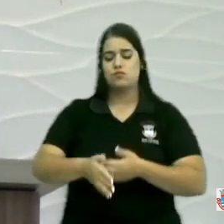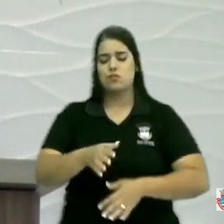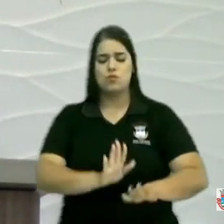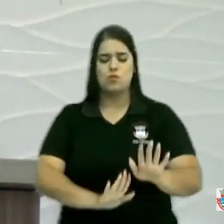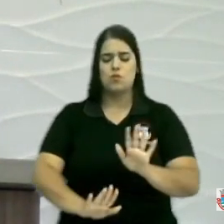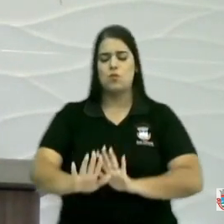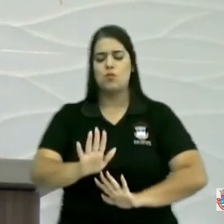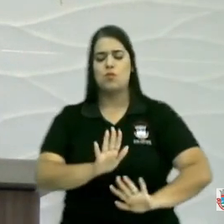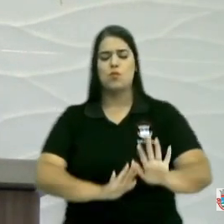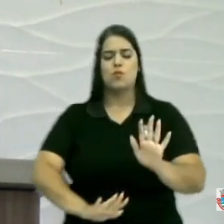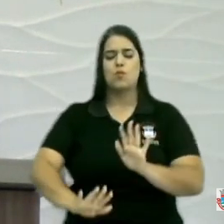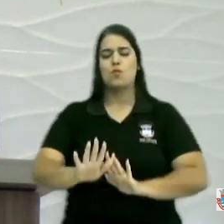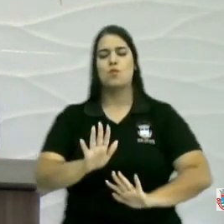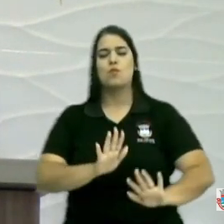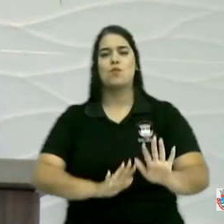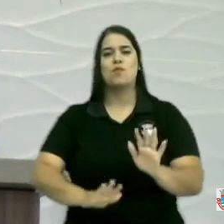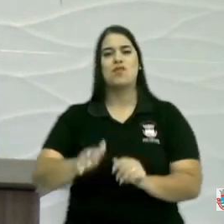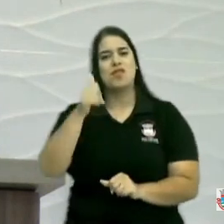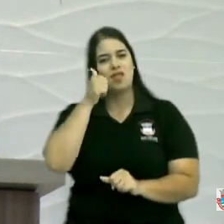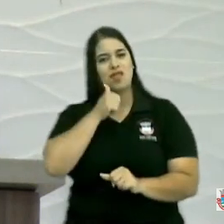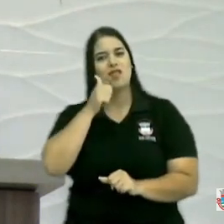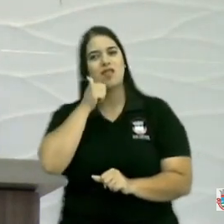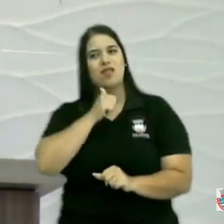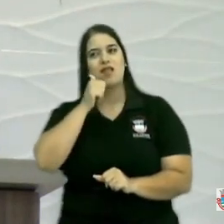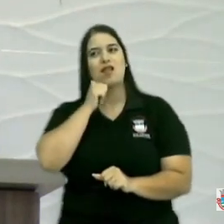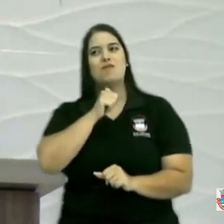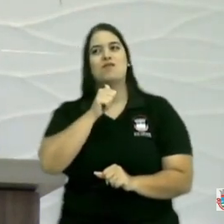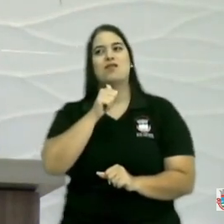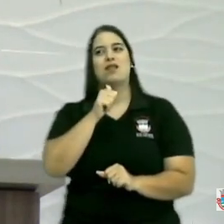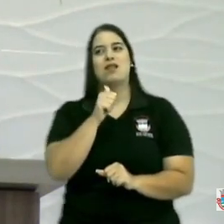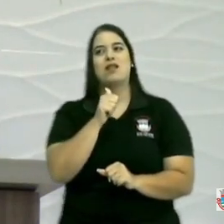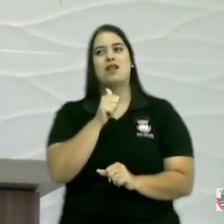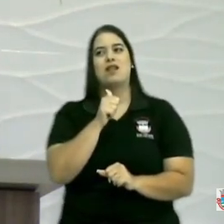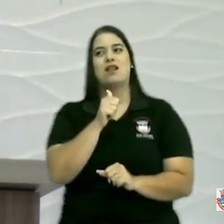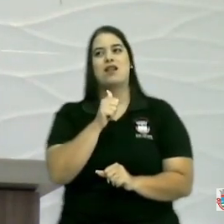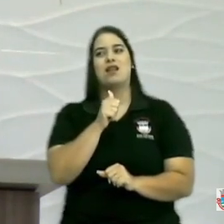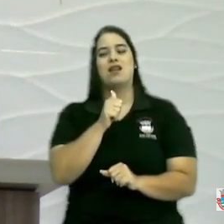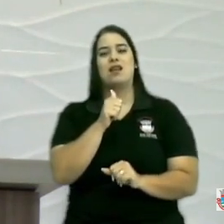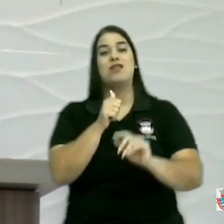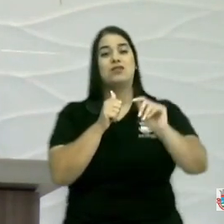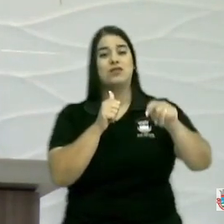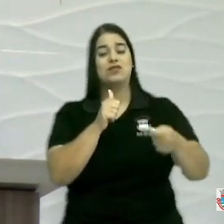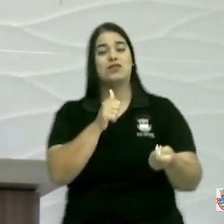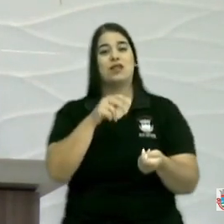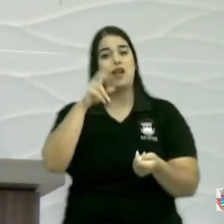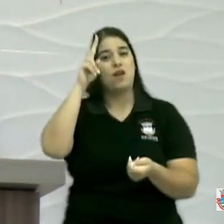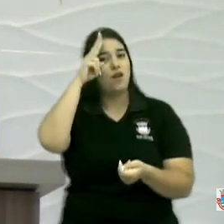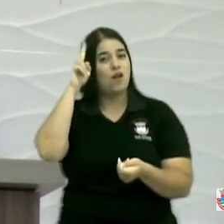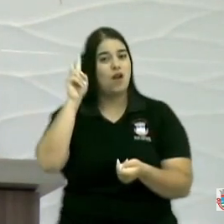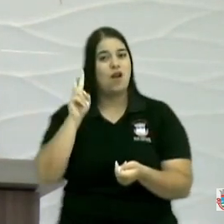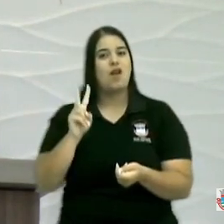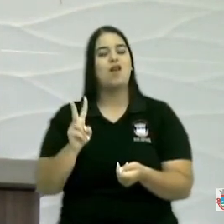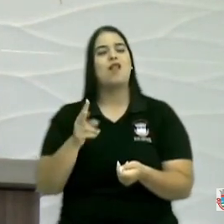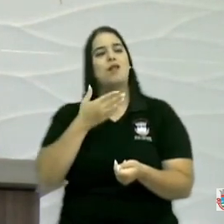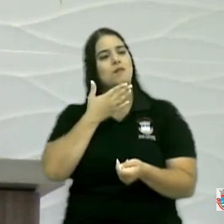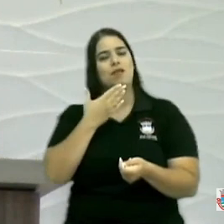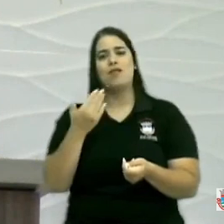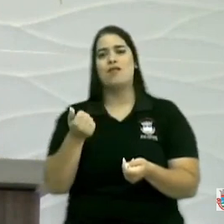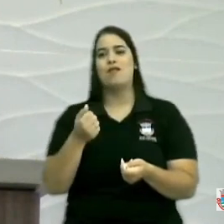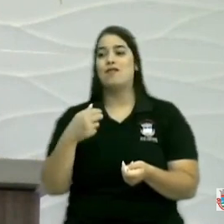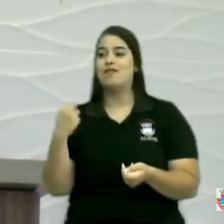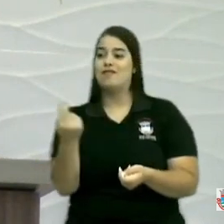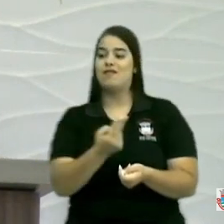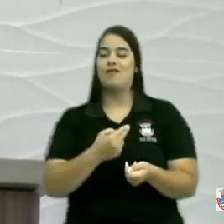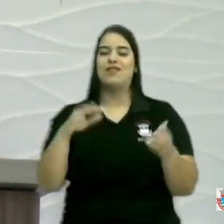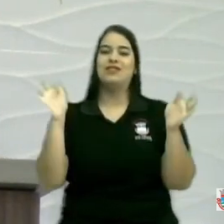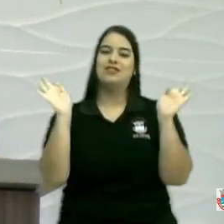a primeira-dama do nosso município, Juan Batista, encabeçou aquela amplitude e aquele melhoramento. E a gente está feliz